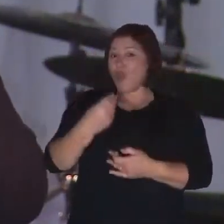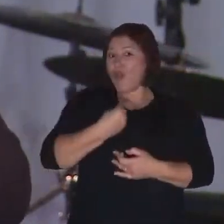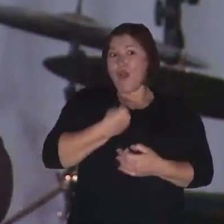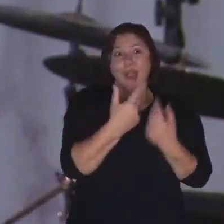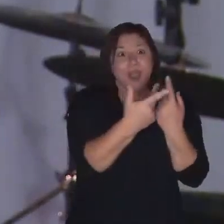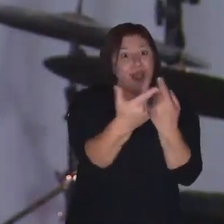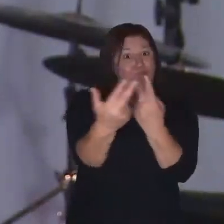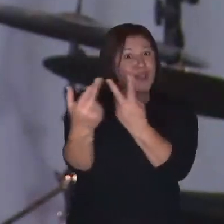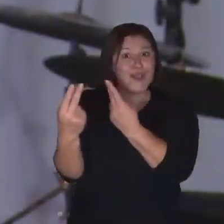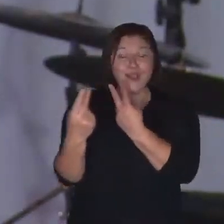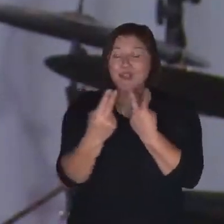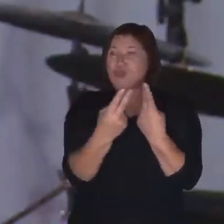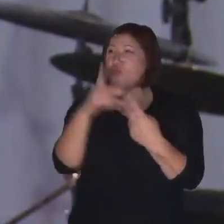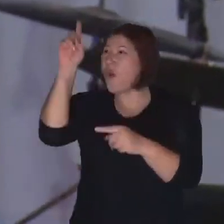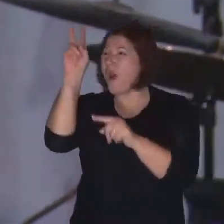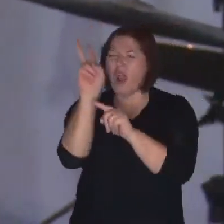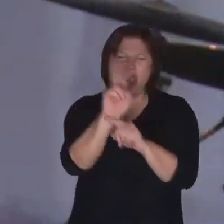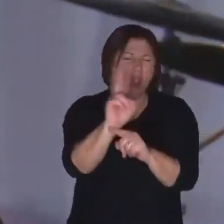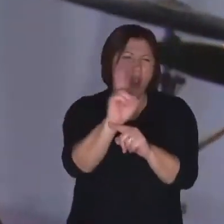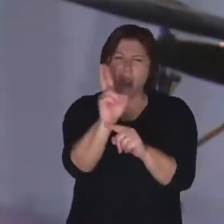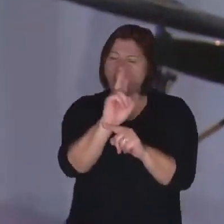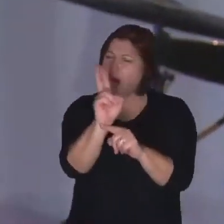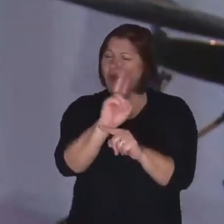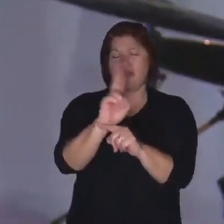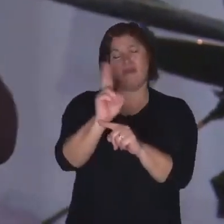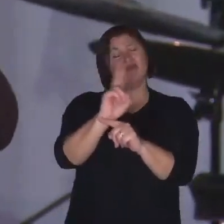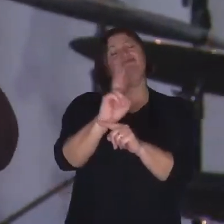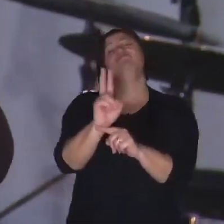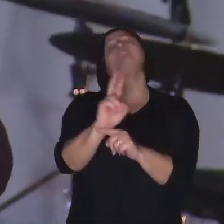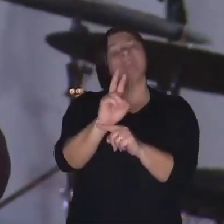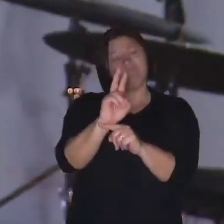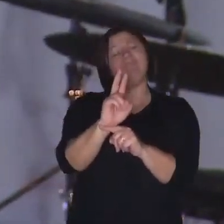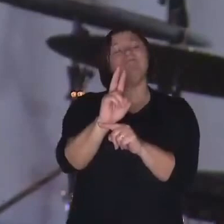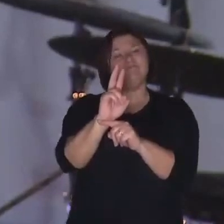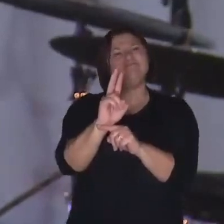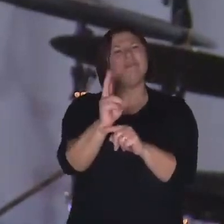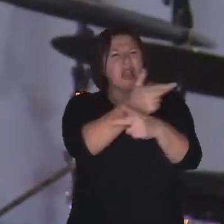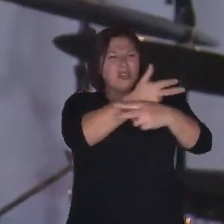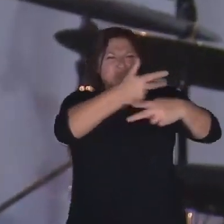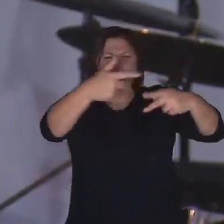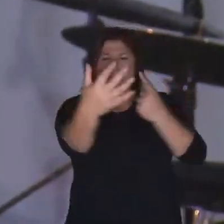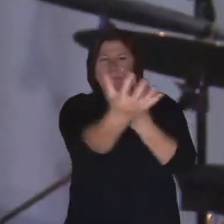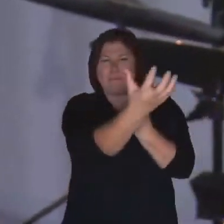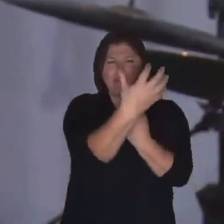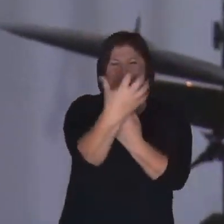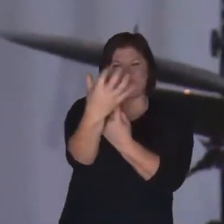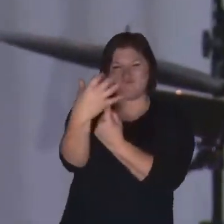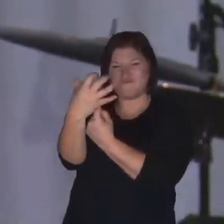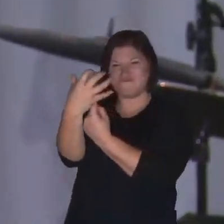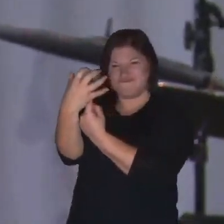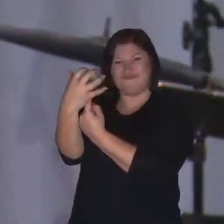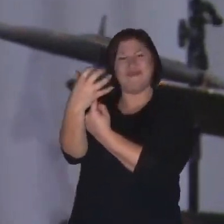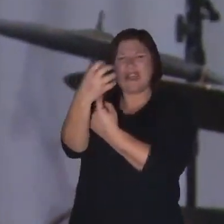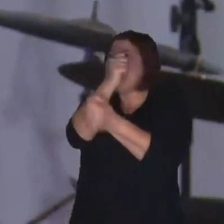sobre nós não ocorre por conta do cenário que a gente está, mas por conta exclusivamente da